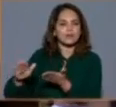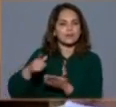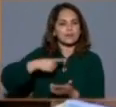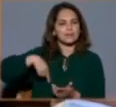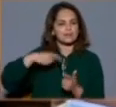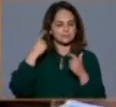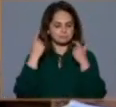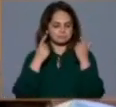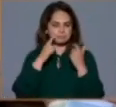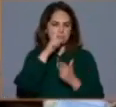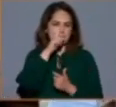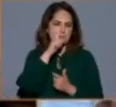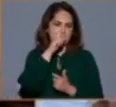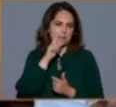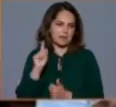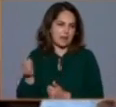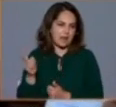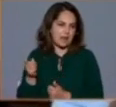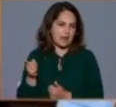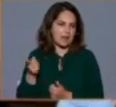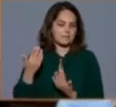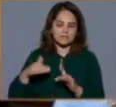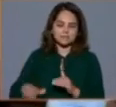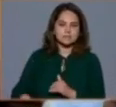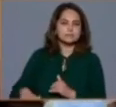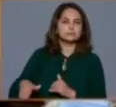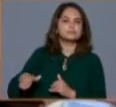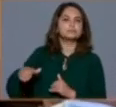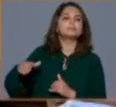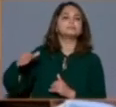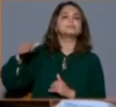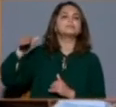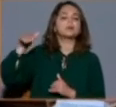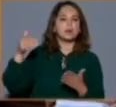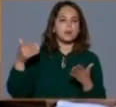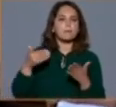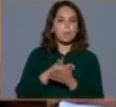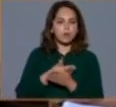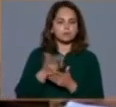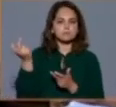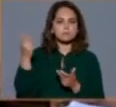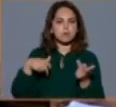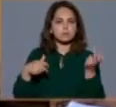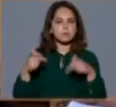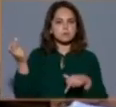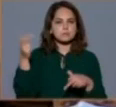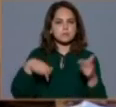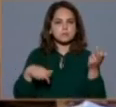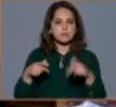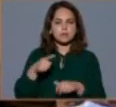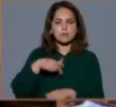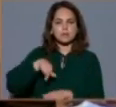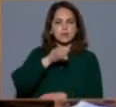mentira cruel. Ao crescer, a morte impõe-se-nos. Vamos